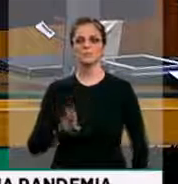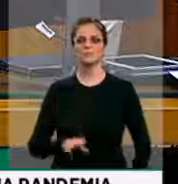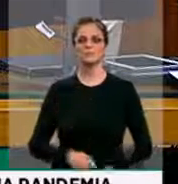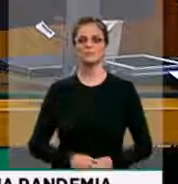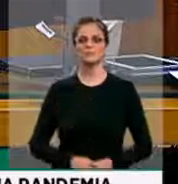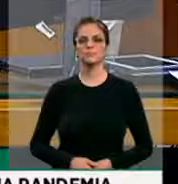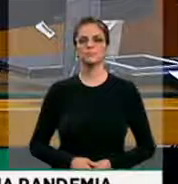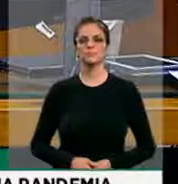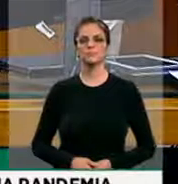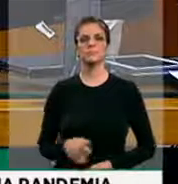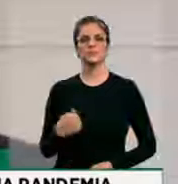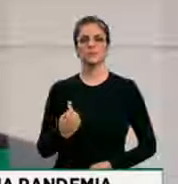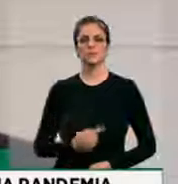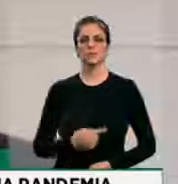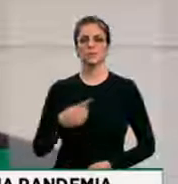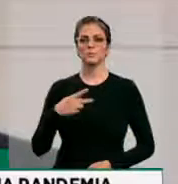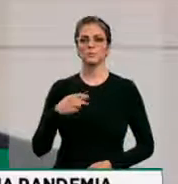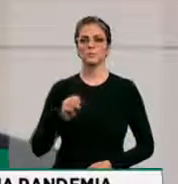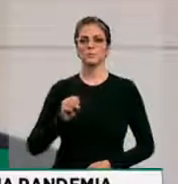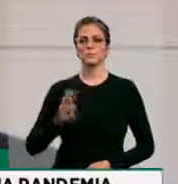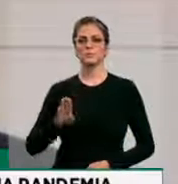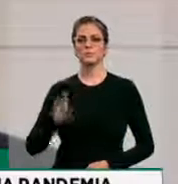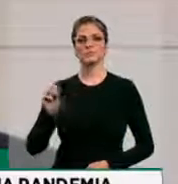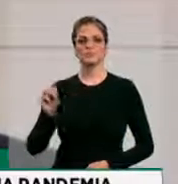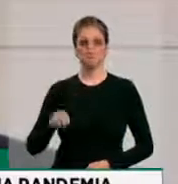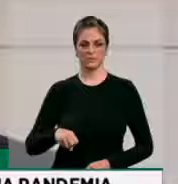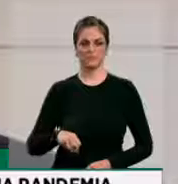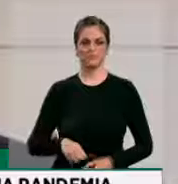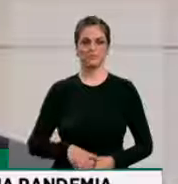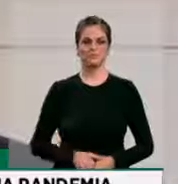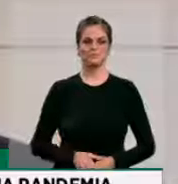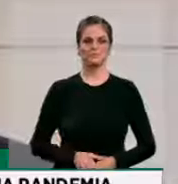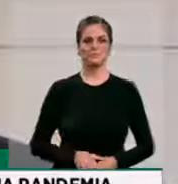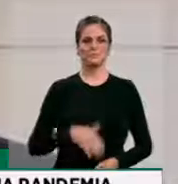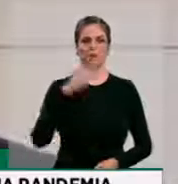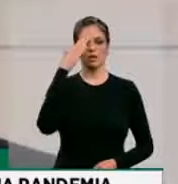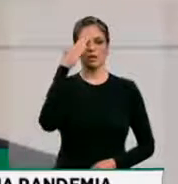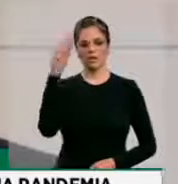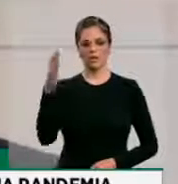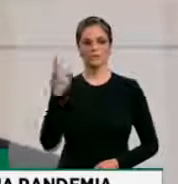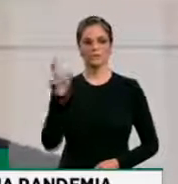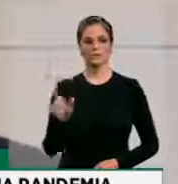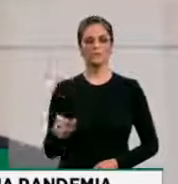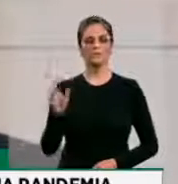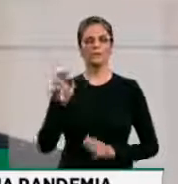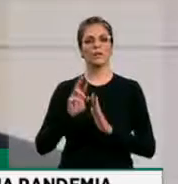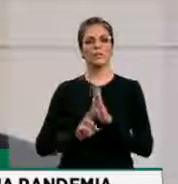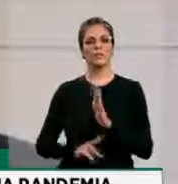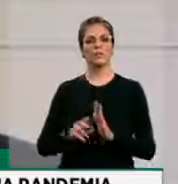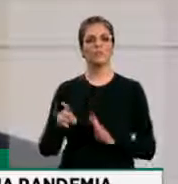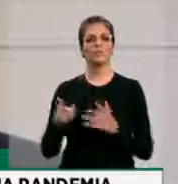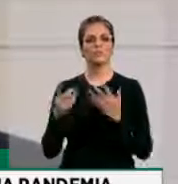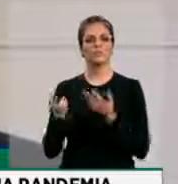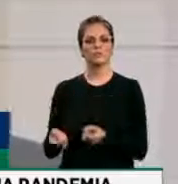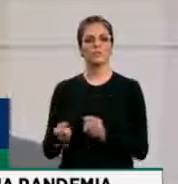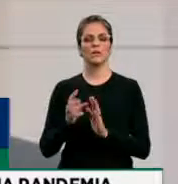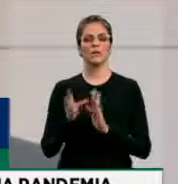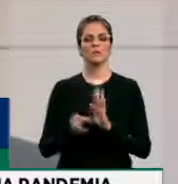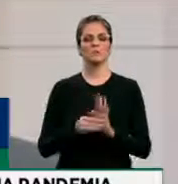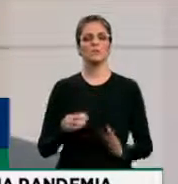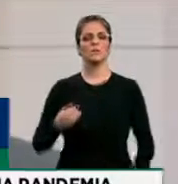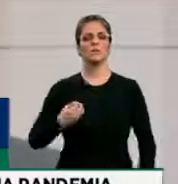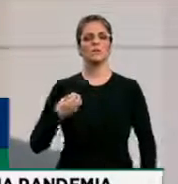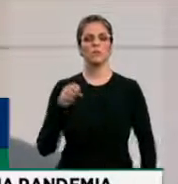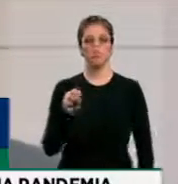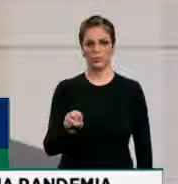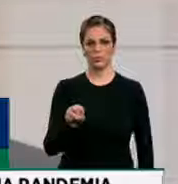Presidente, nós do PSD votamos sim. Eu aproveito para agradecer o relator também pelo acatamento da emenda de número